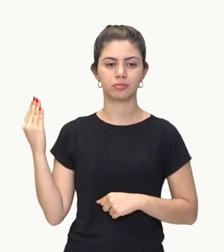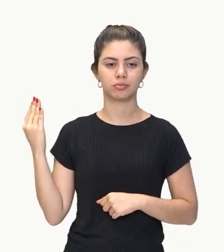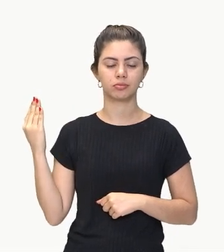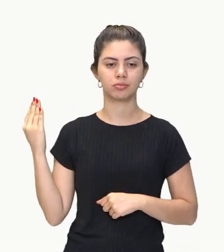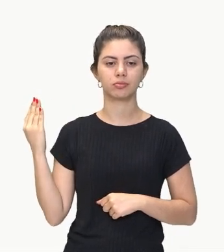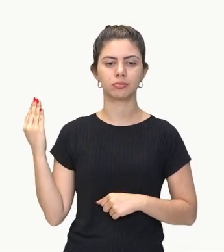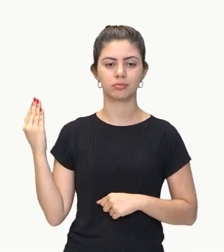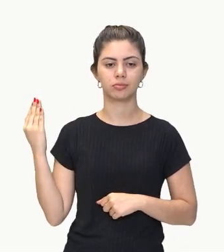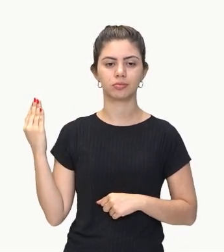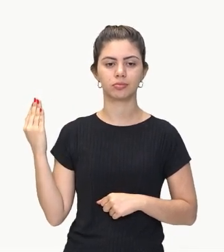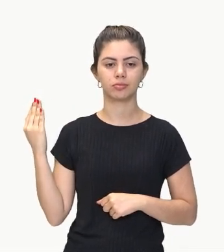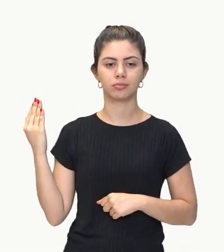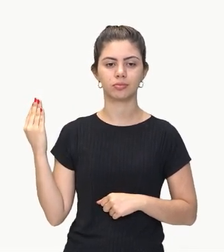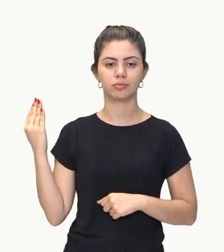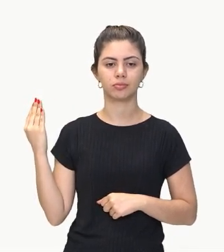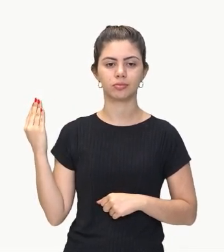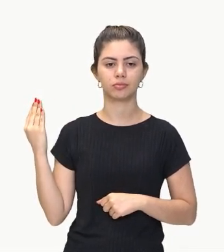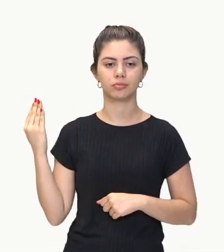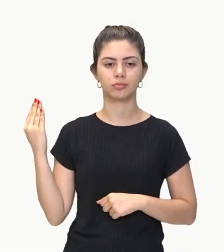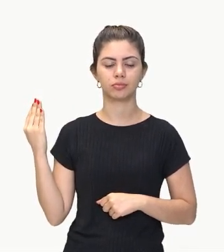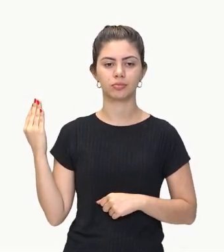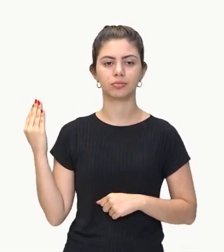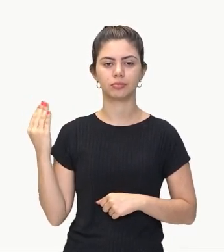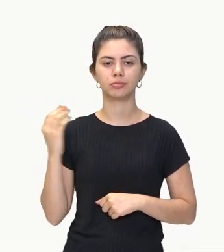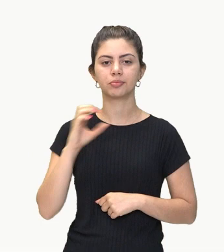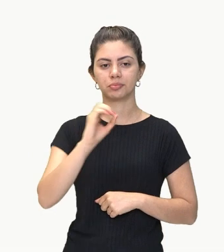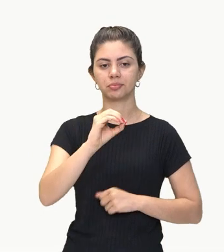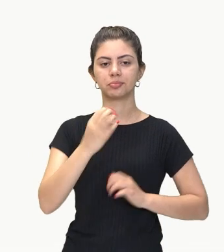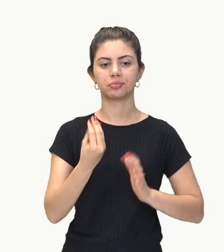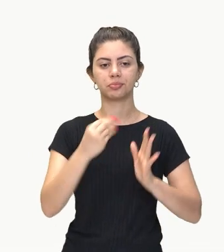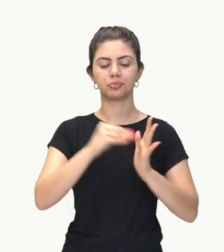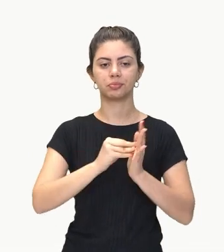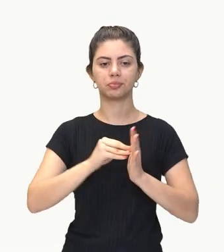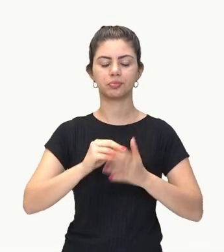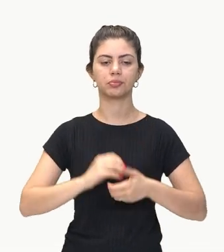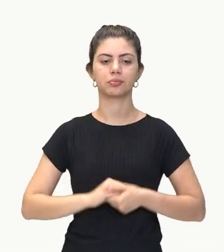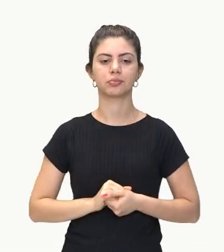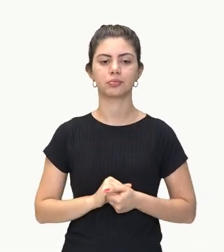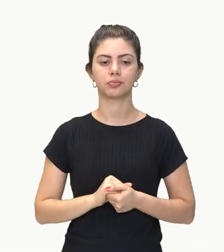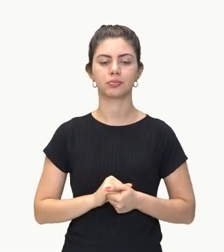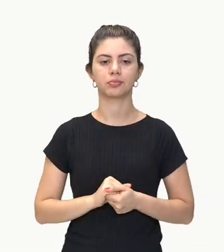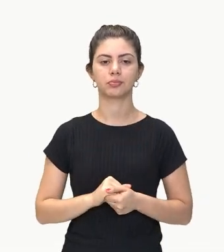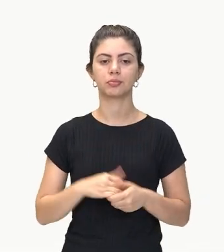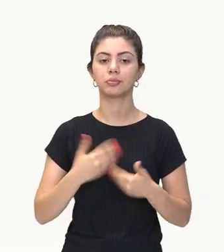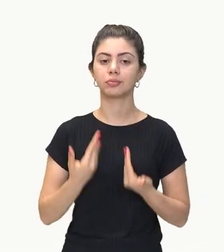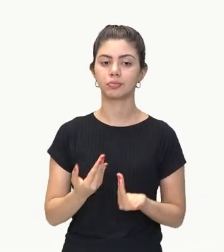na frente da vírgula eu tenho que colocar o 0. Logo,